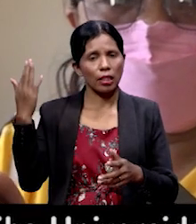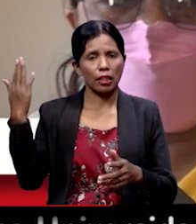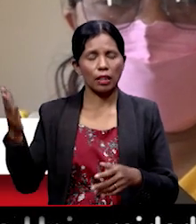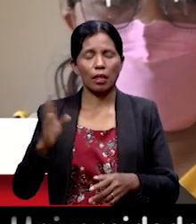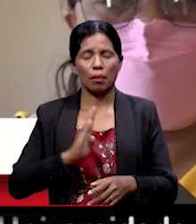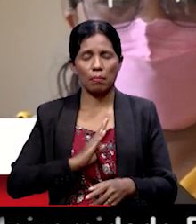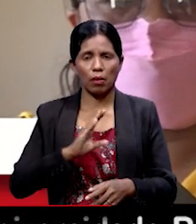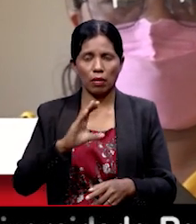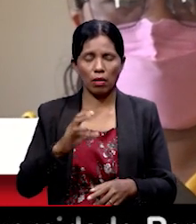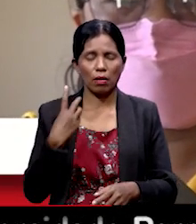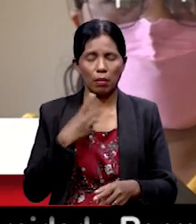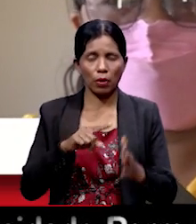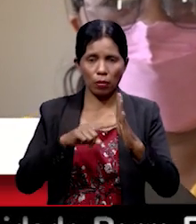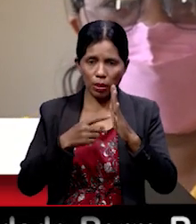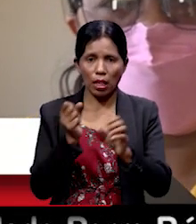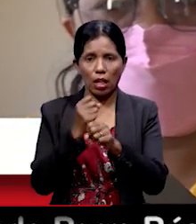Hahu halu investigação